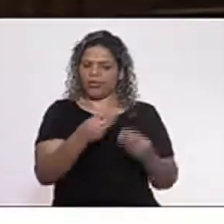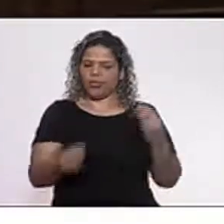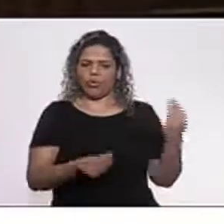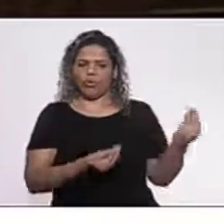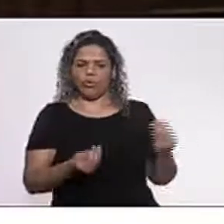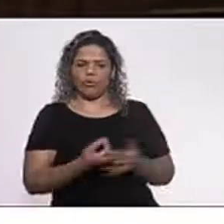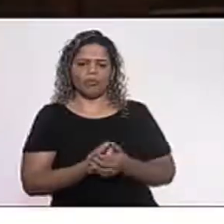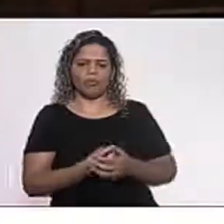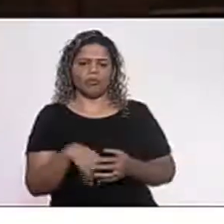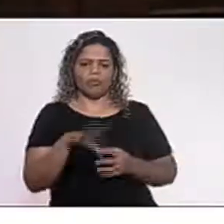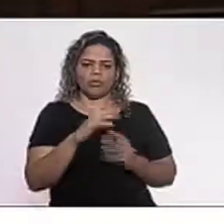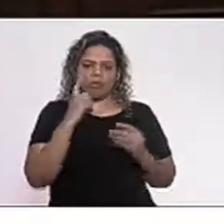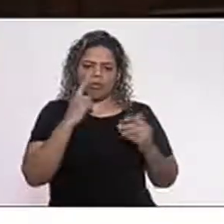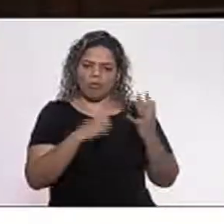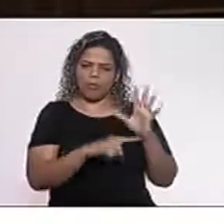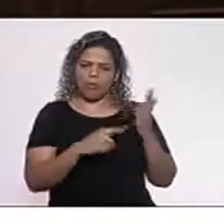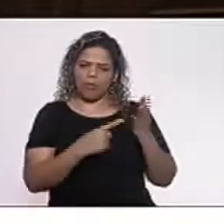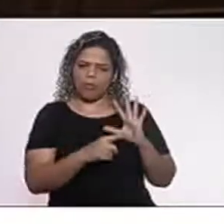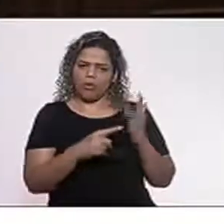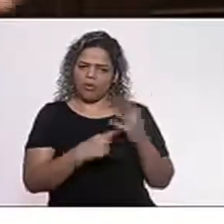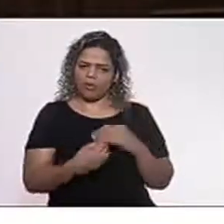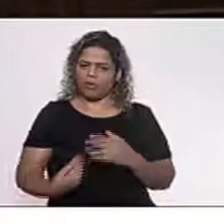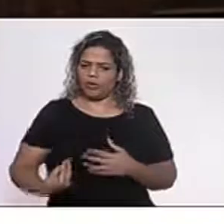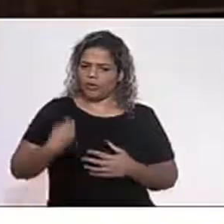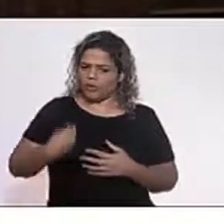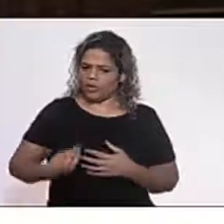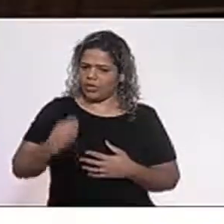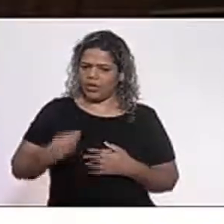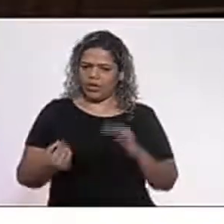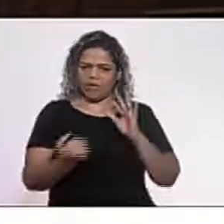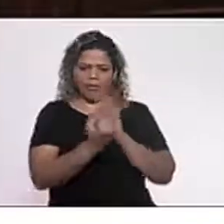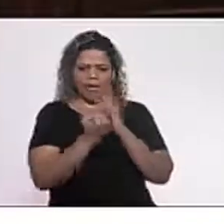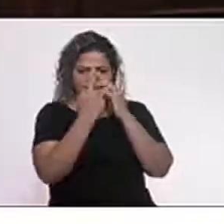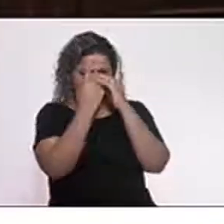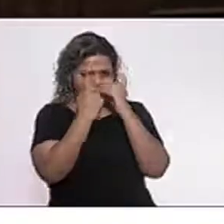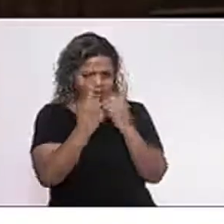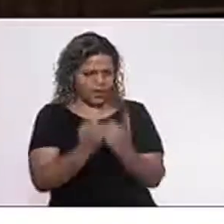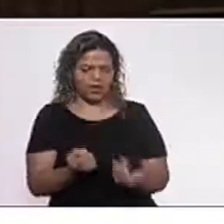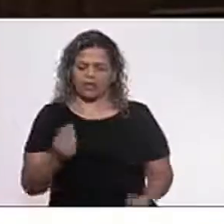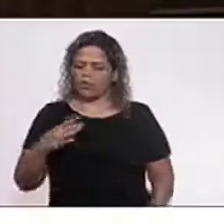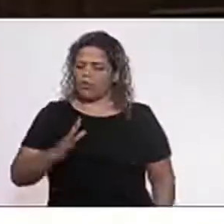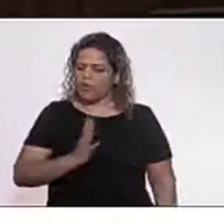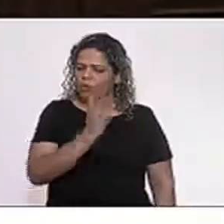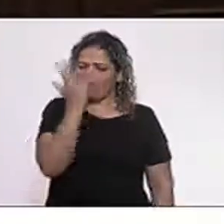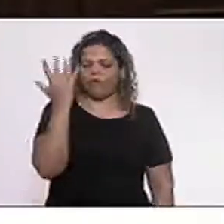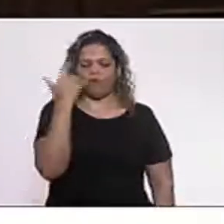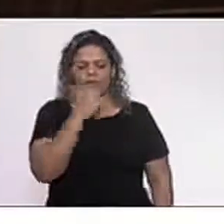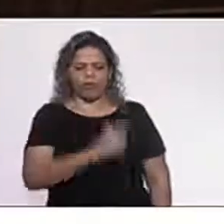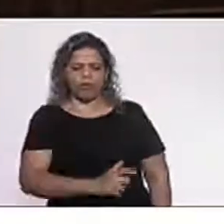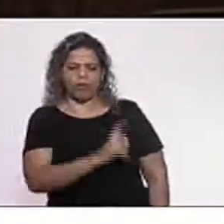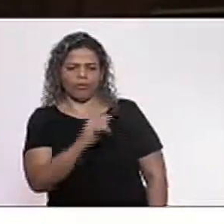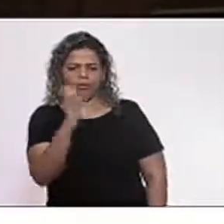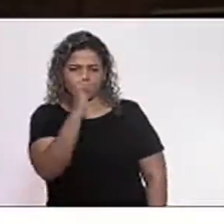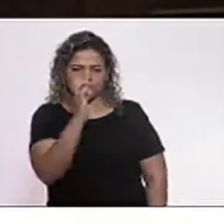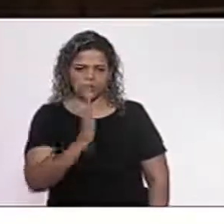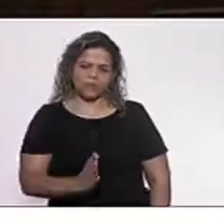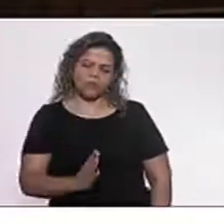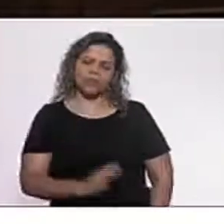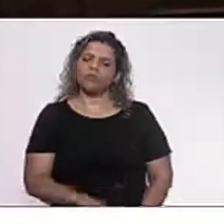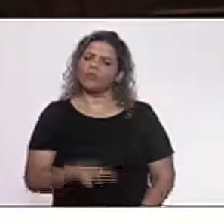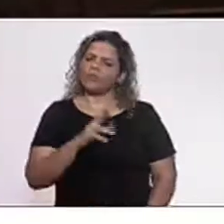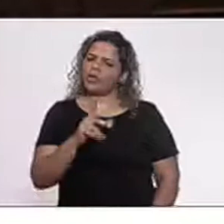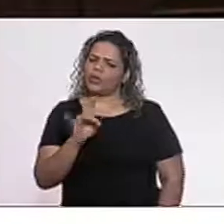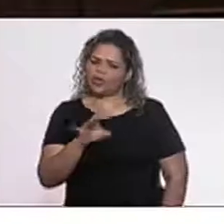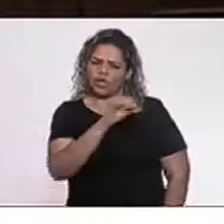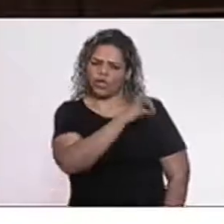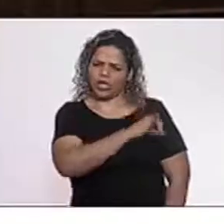condições que revelam a presença e a marca de uma violência brutal, reinante no Brasil, não apenas